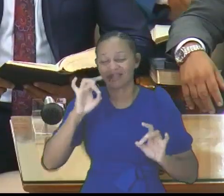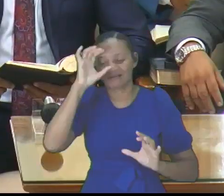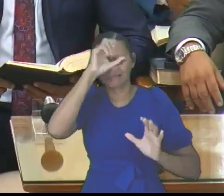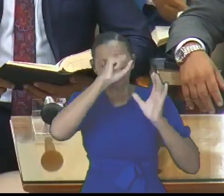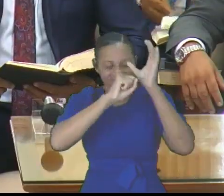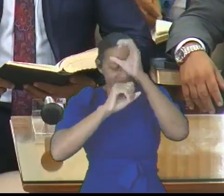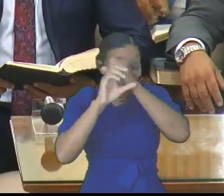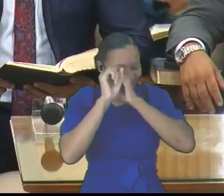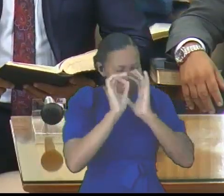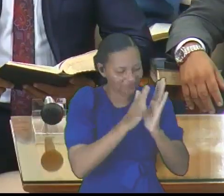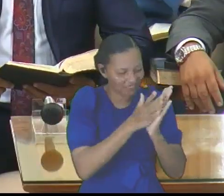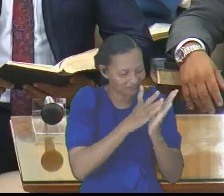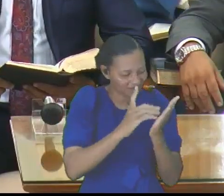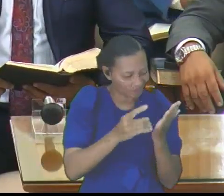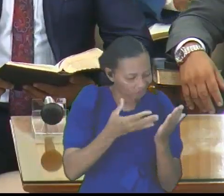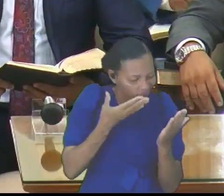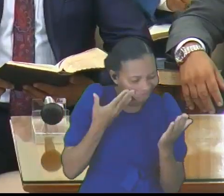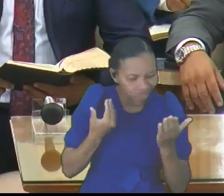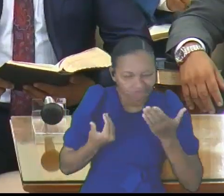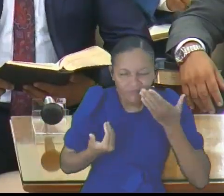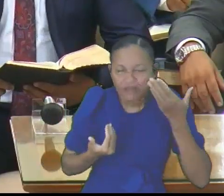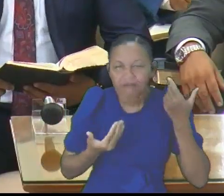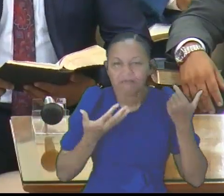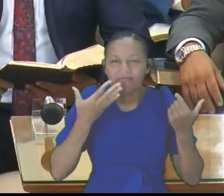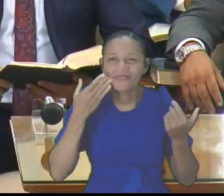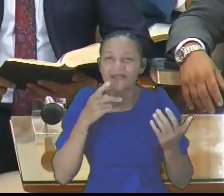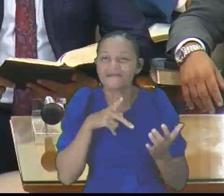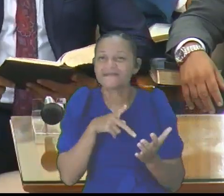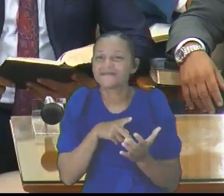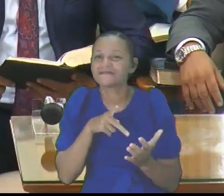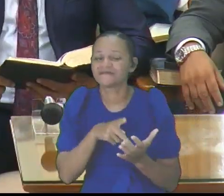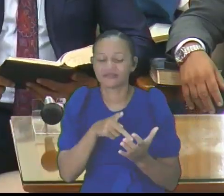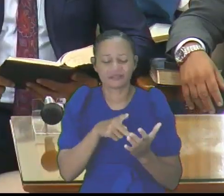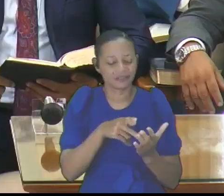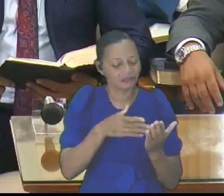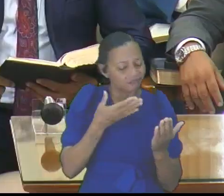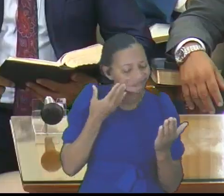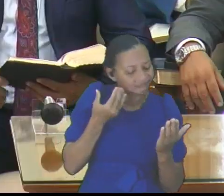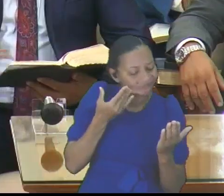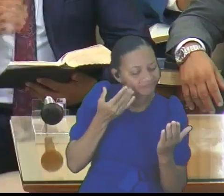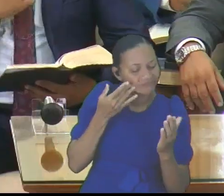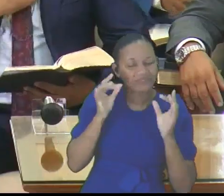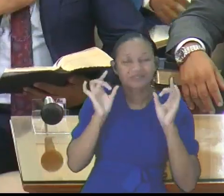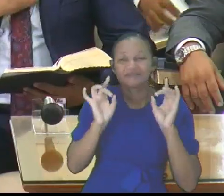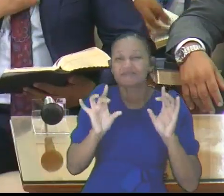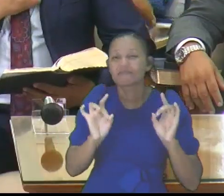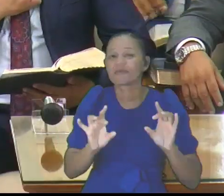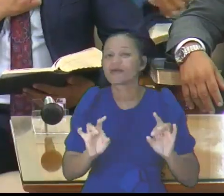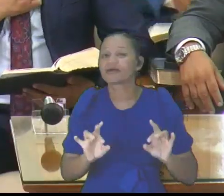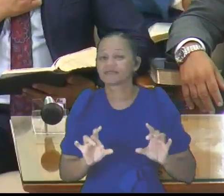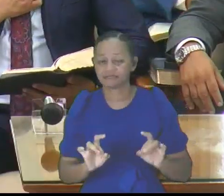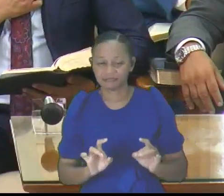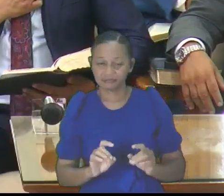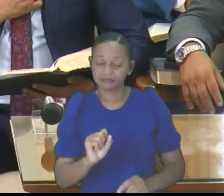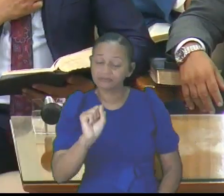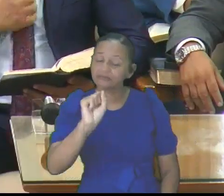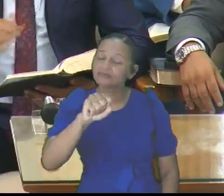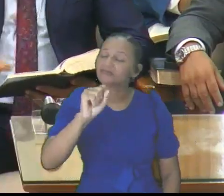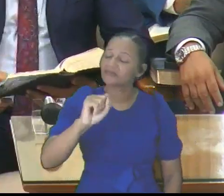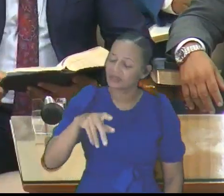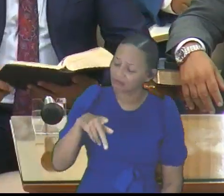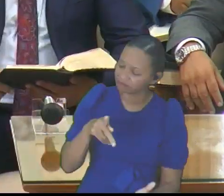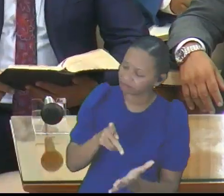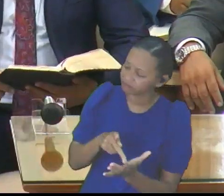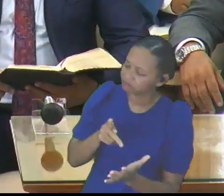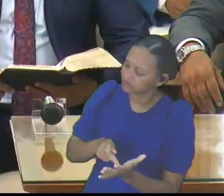São verdades eternas, são verdades preciosas, são verdades que